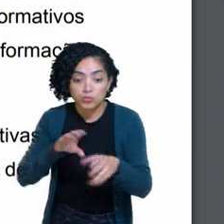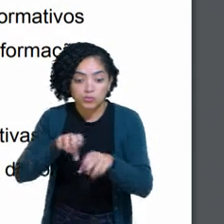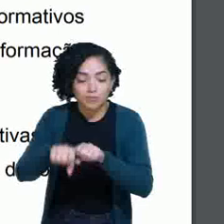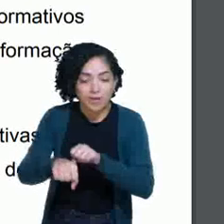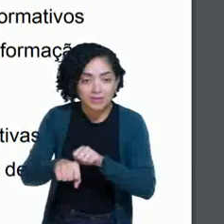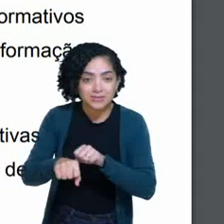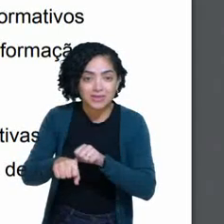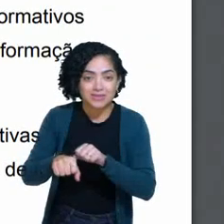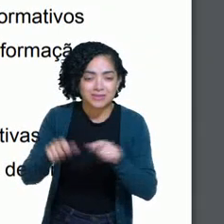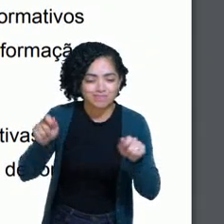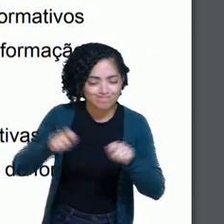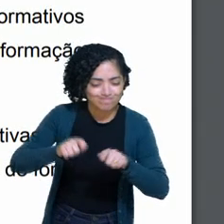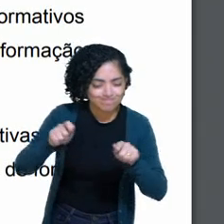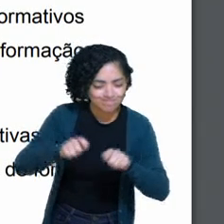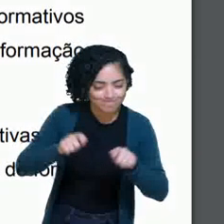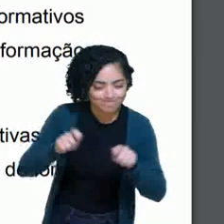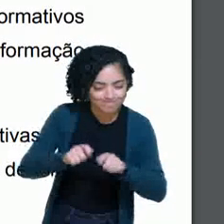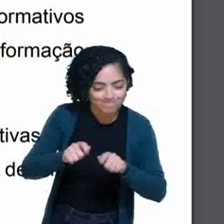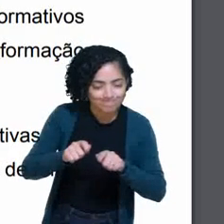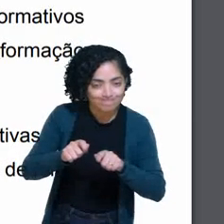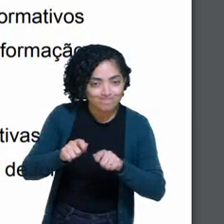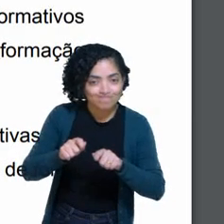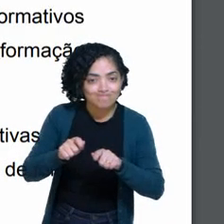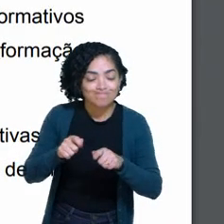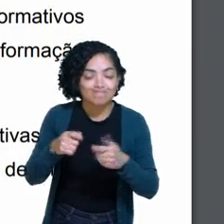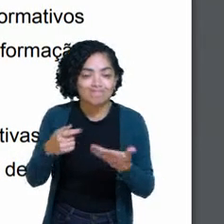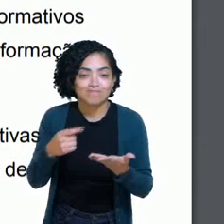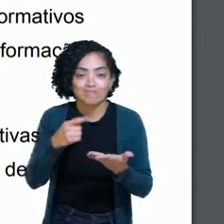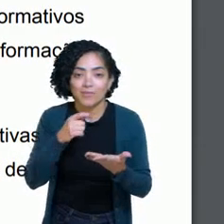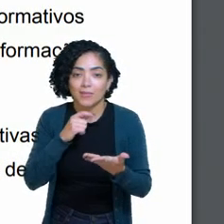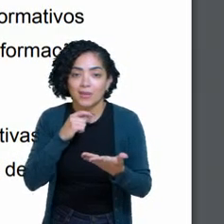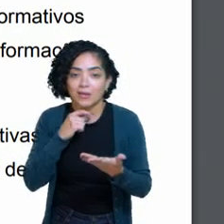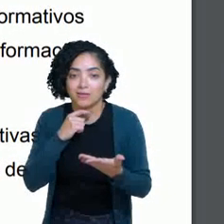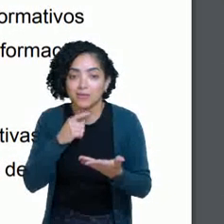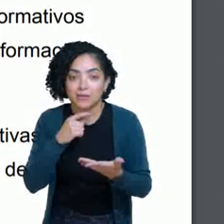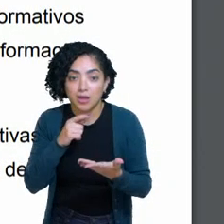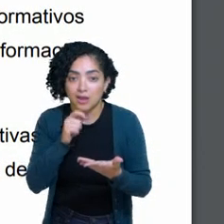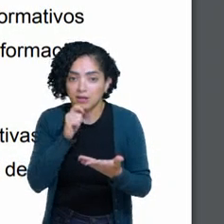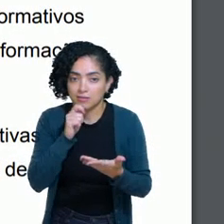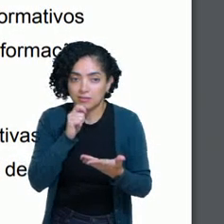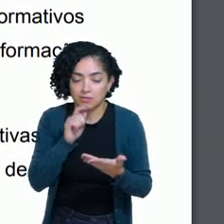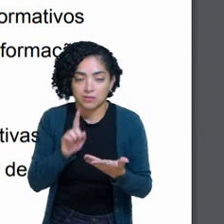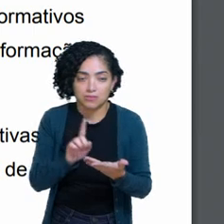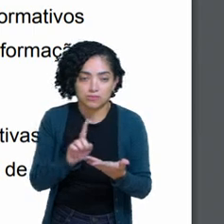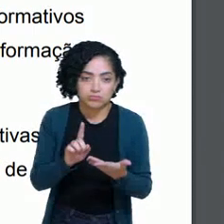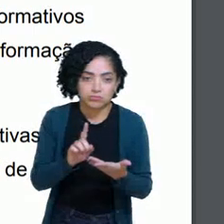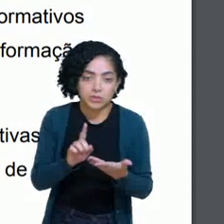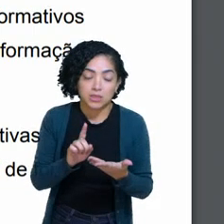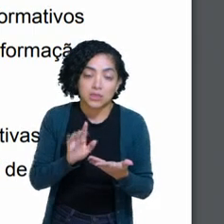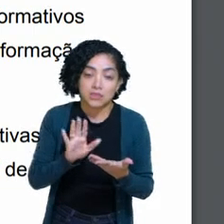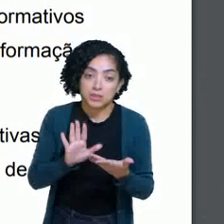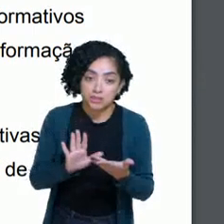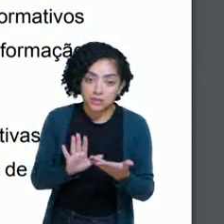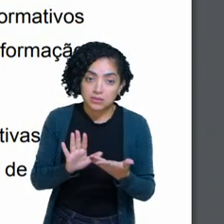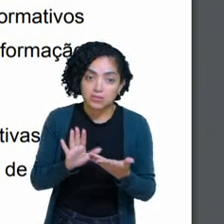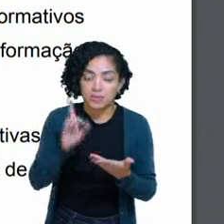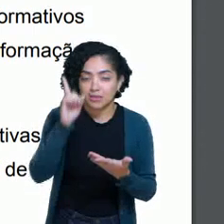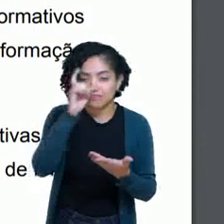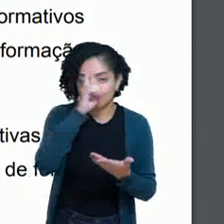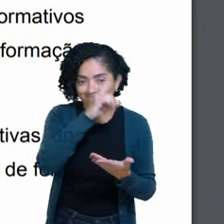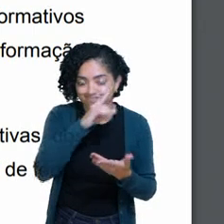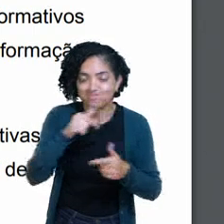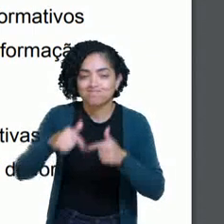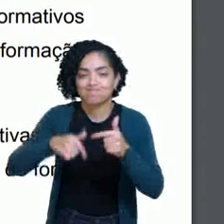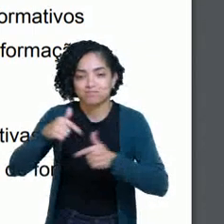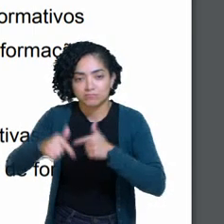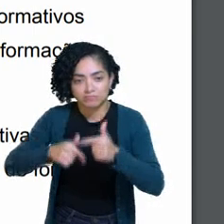e tampouco atendem as expectativas e os desafios do cotidiano escolar a complexidade da atividade